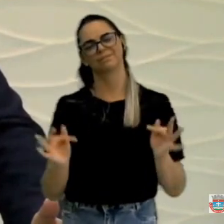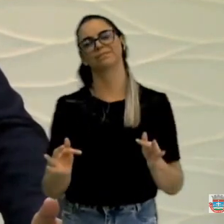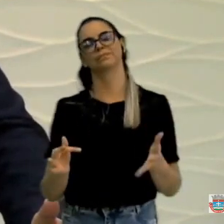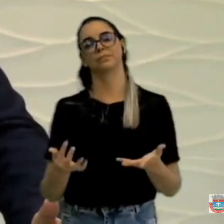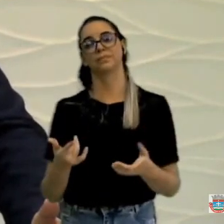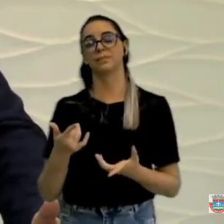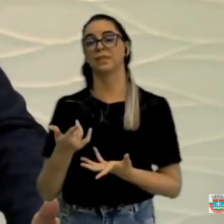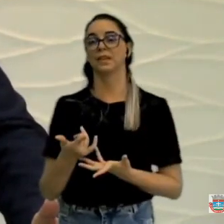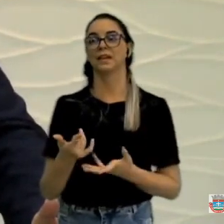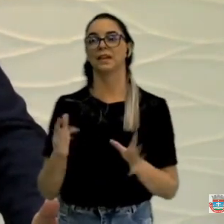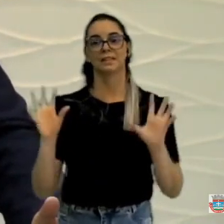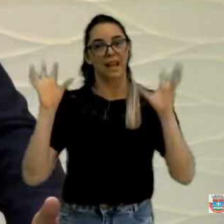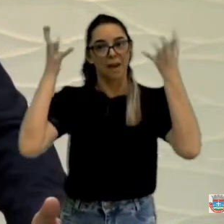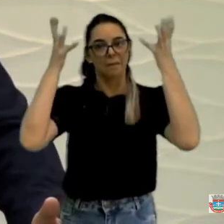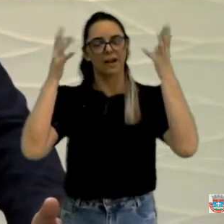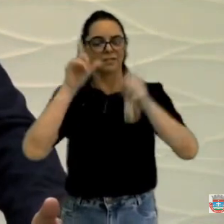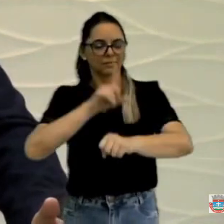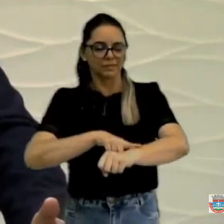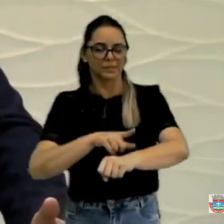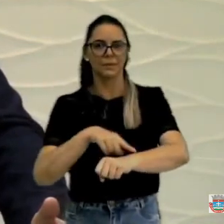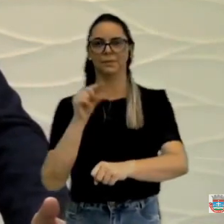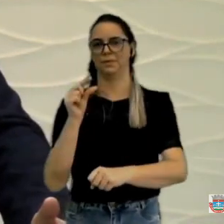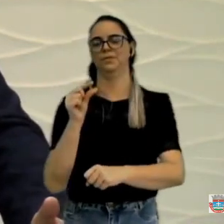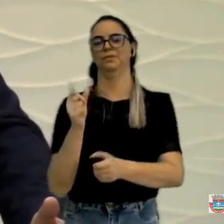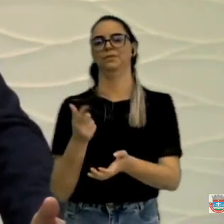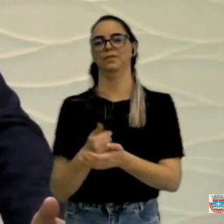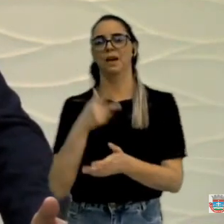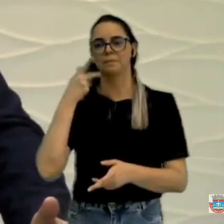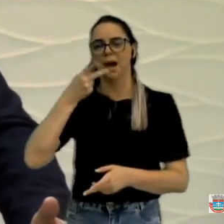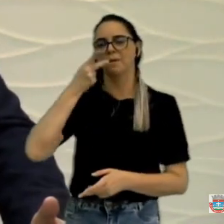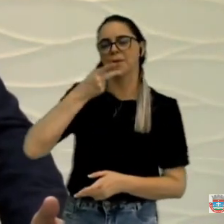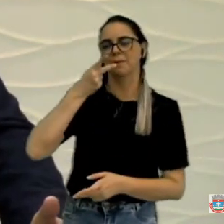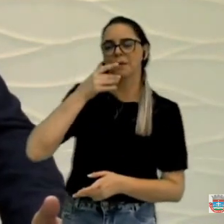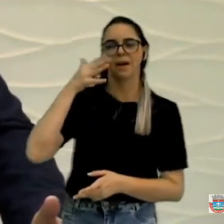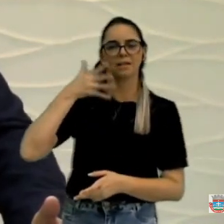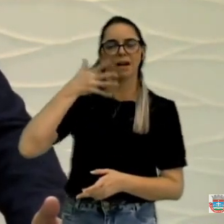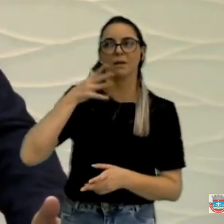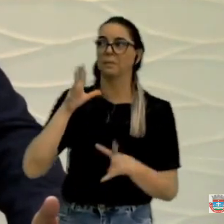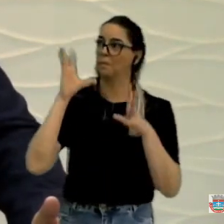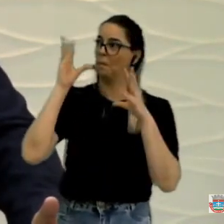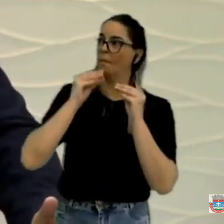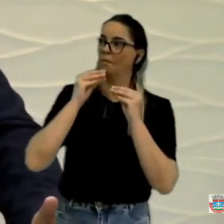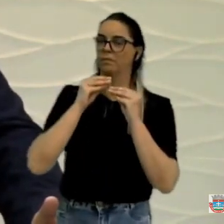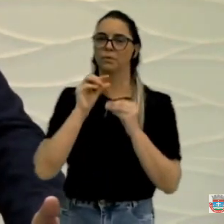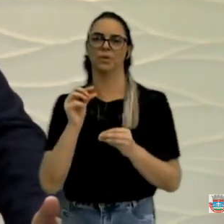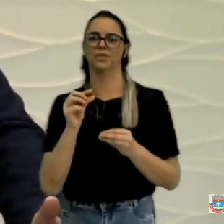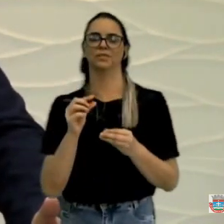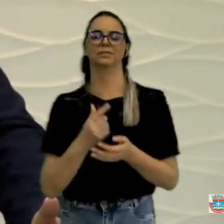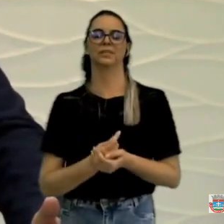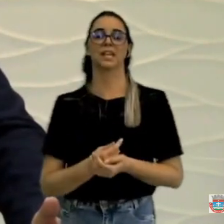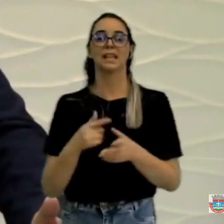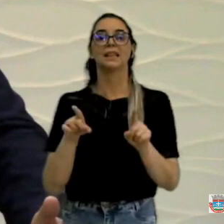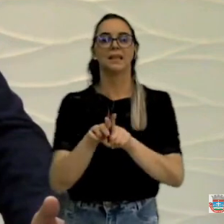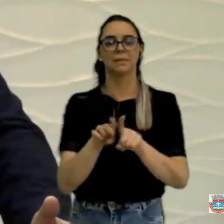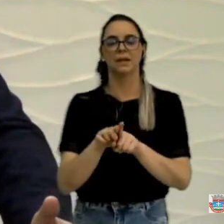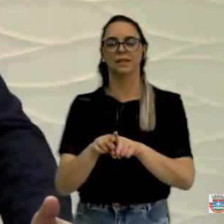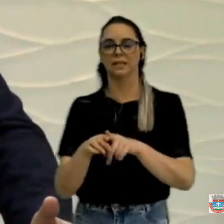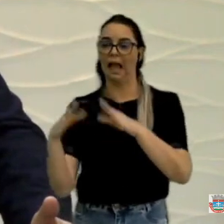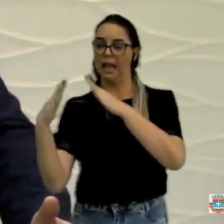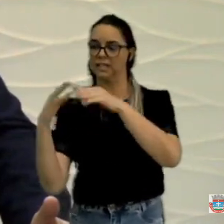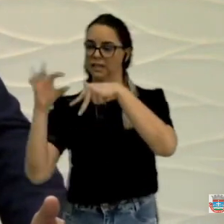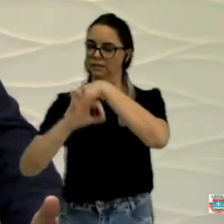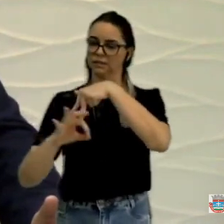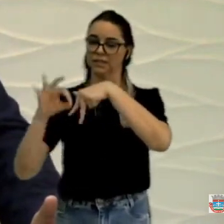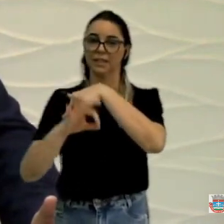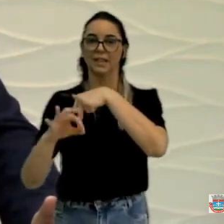tempo. E os 10 minutos que a gente tem é muito pouco para poder falar. Vamos lá na Casa de Acolhimento Judite Medeiros, um atendimento que está